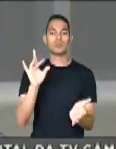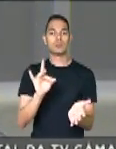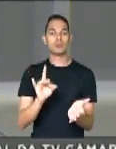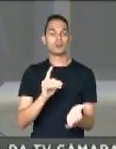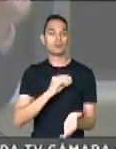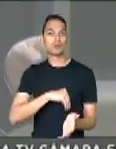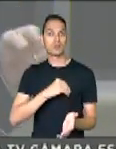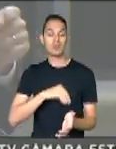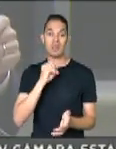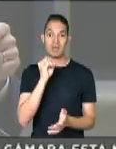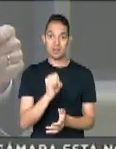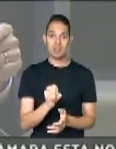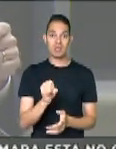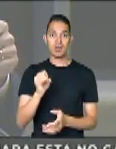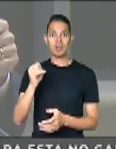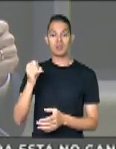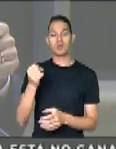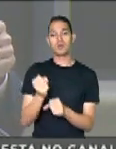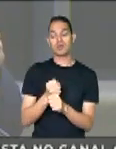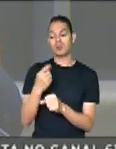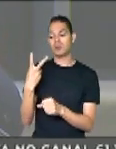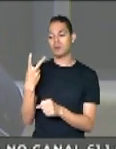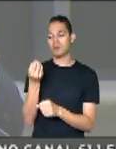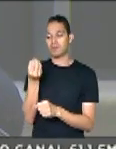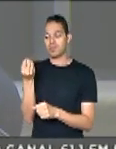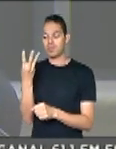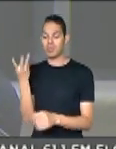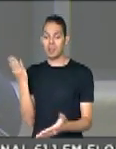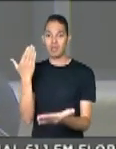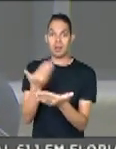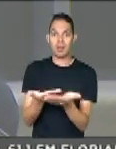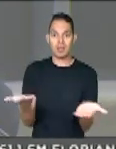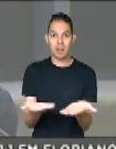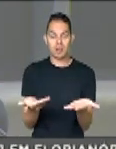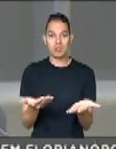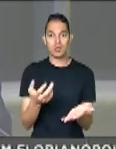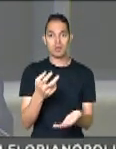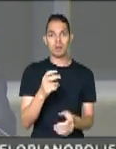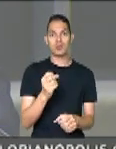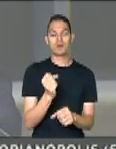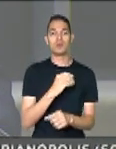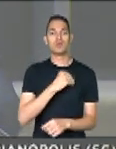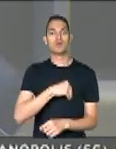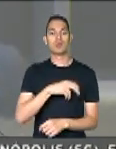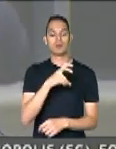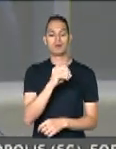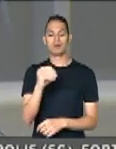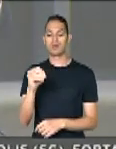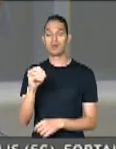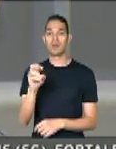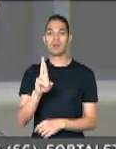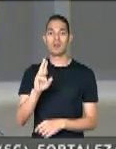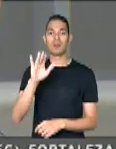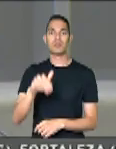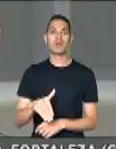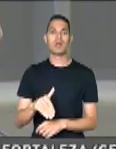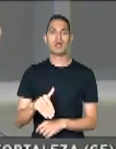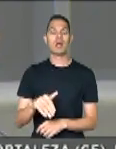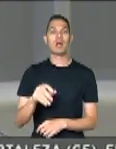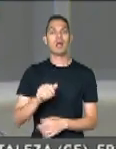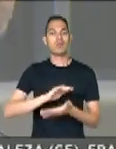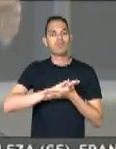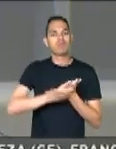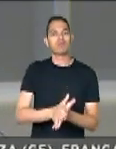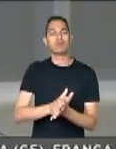do salário mínimo valesse de 2003 para cá, o salário mínimo hoje seria de menos de R$500. Então é um massacre sobre o